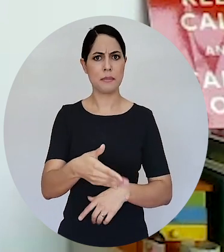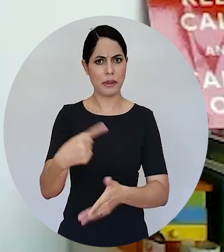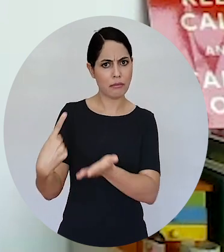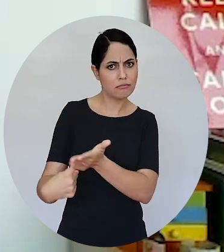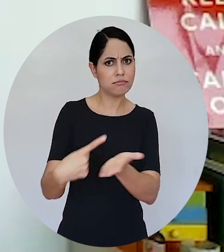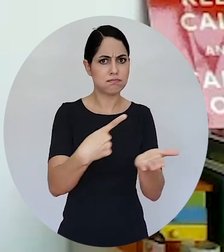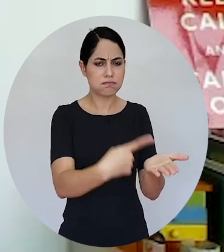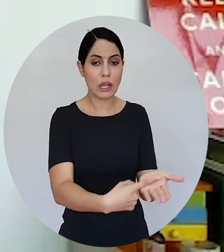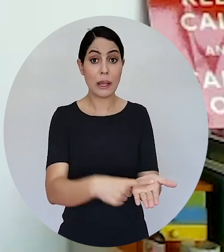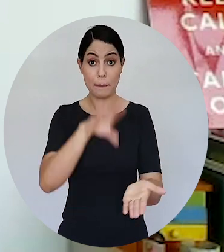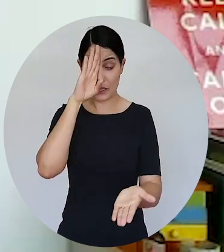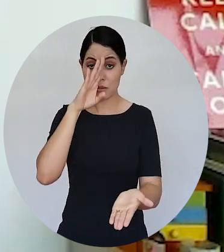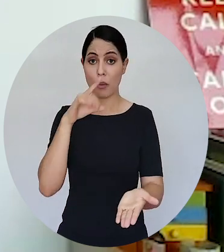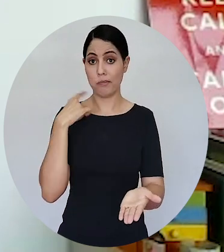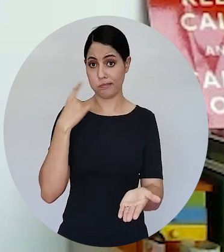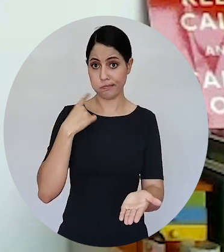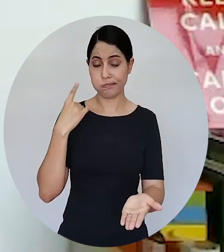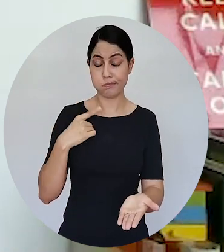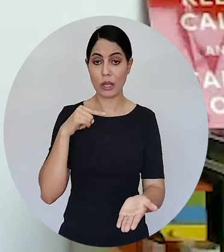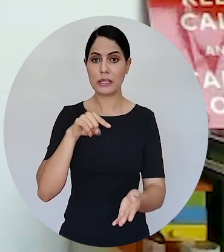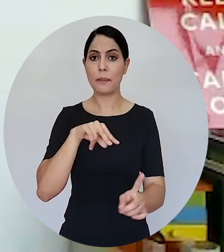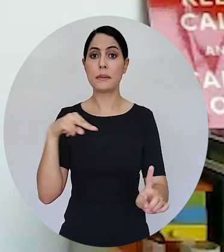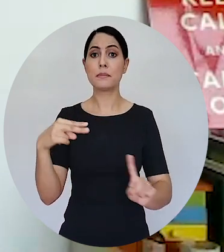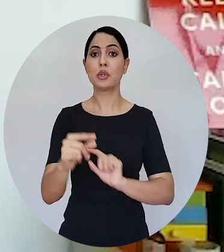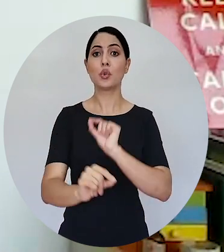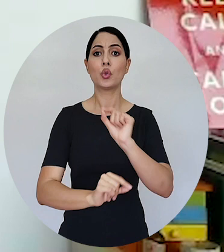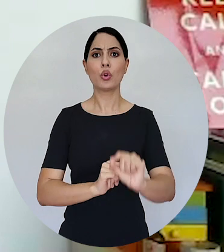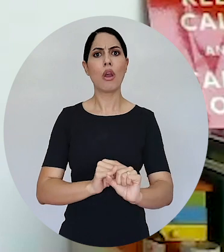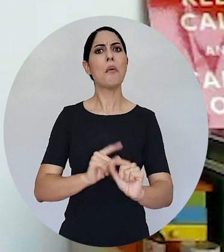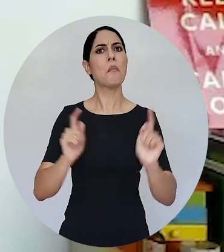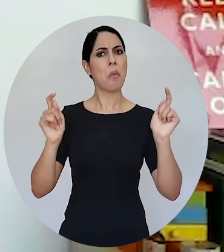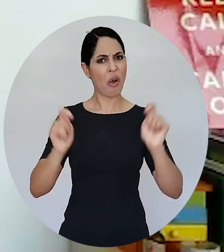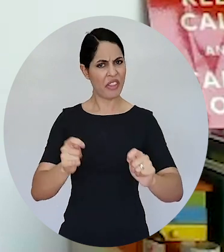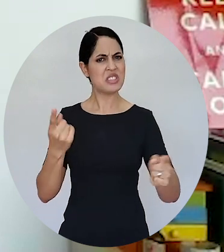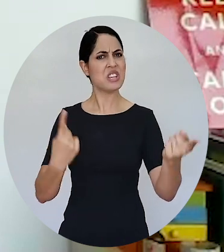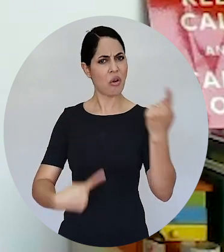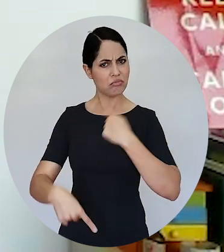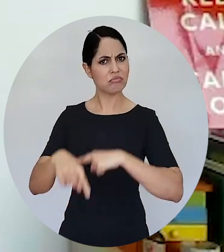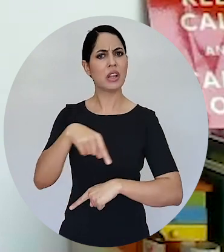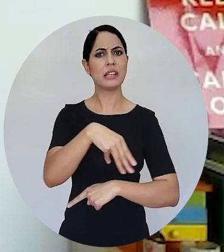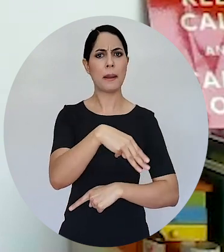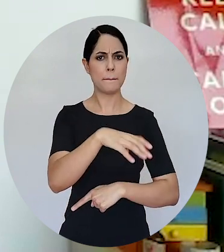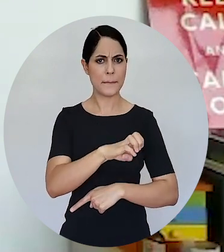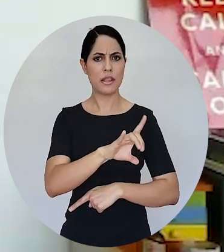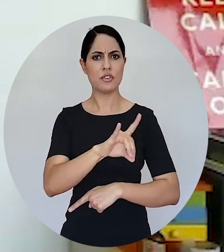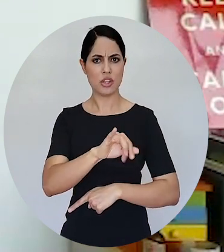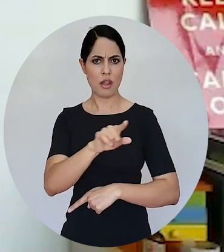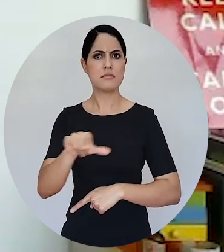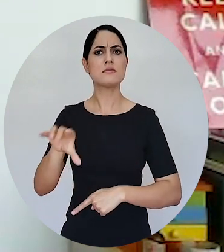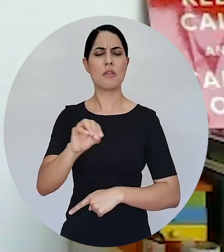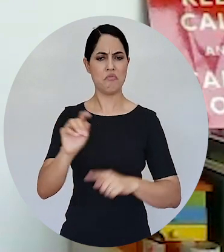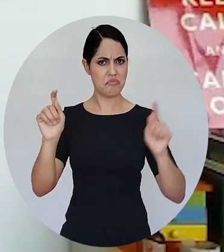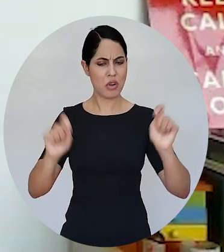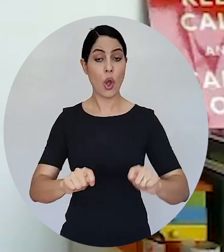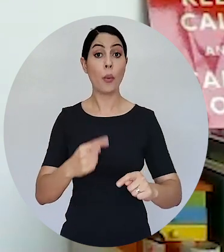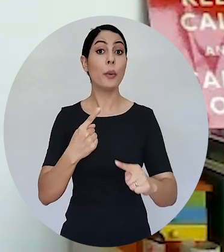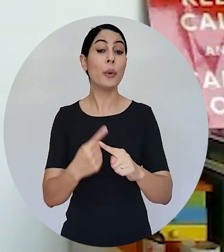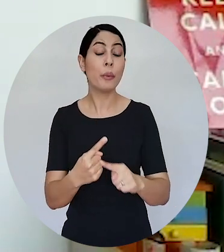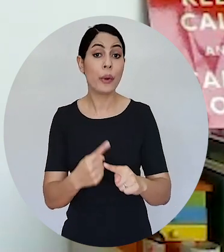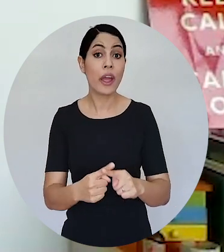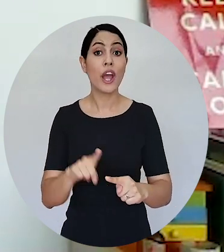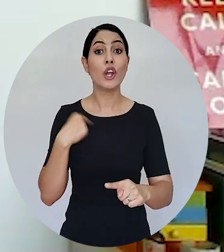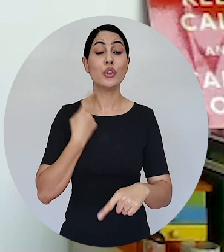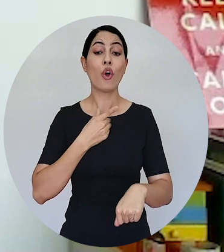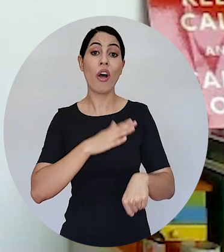tanto as partes, principalmente os advogados, enxergam o potencial dela, enxergam a efetividade, porque a mediação